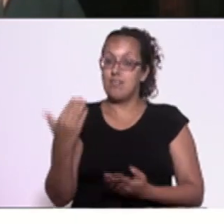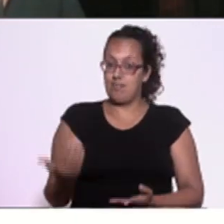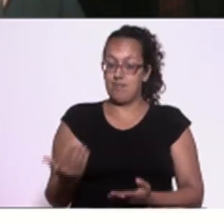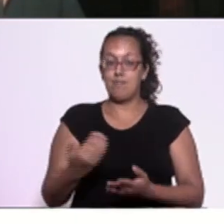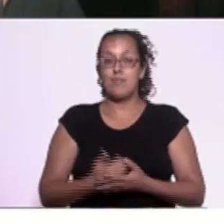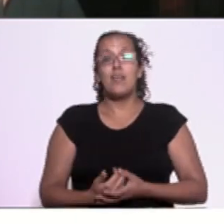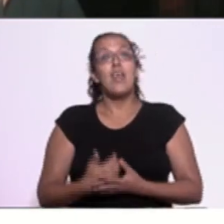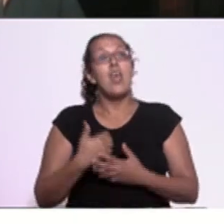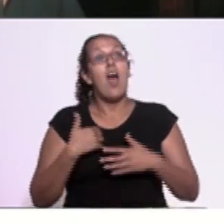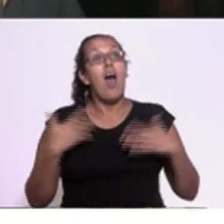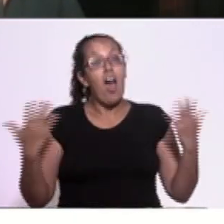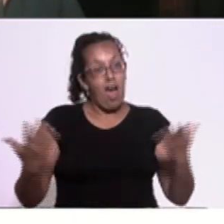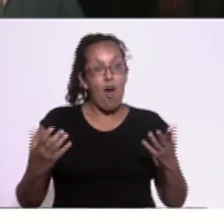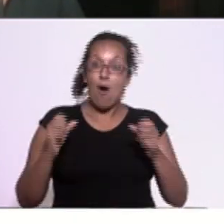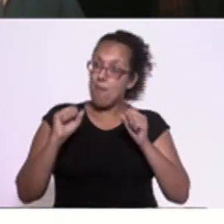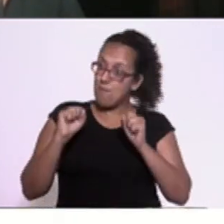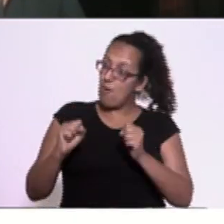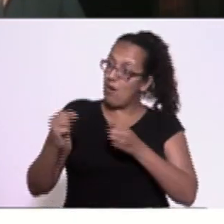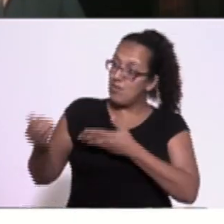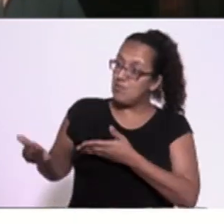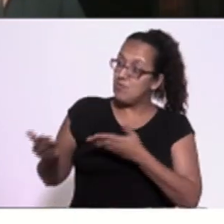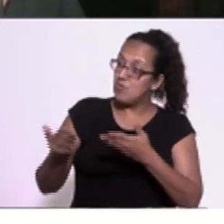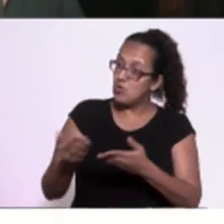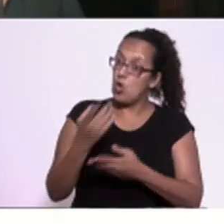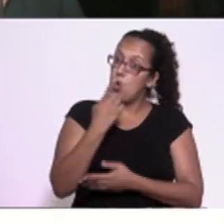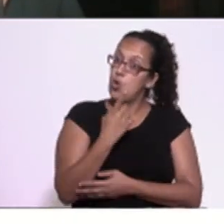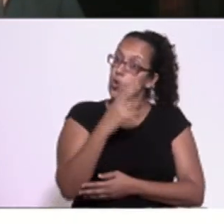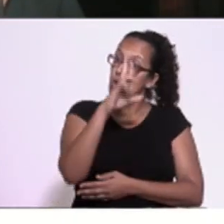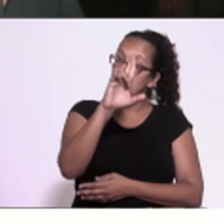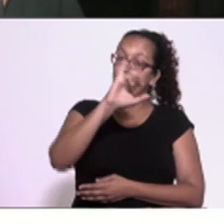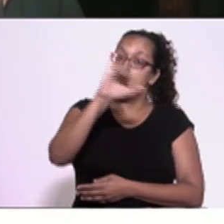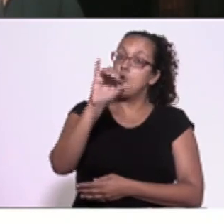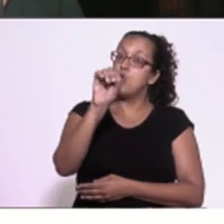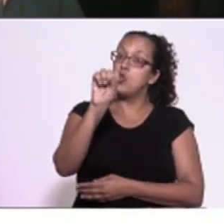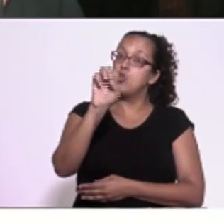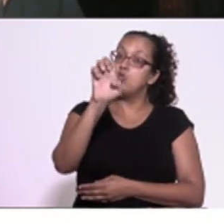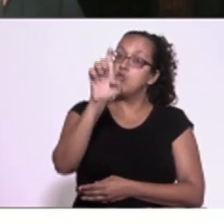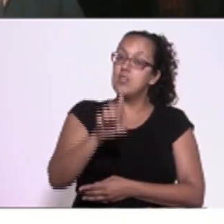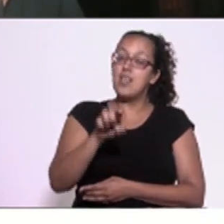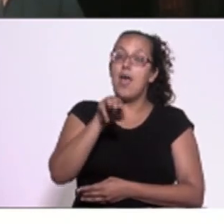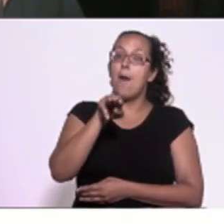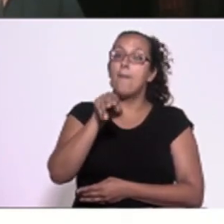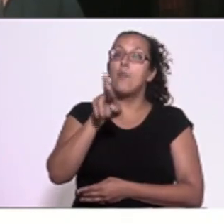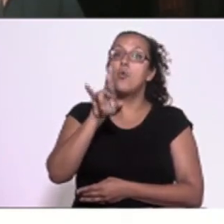ouvir o doutor José Murilo de Carvalho,